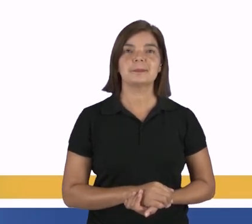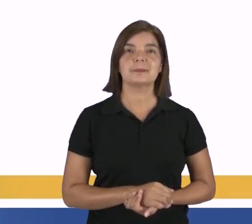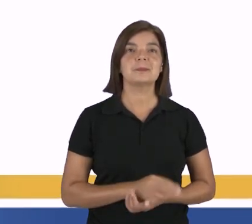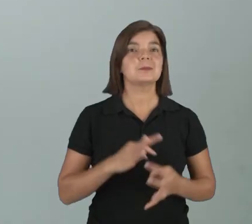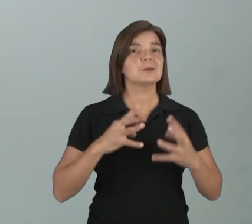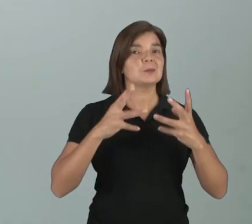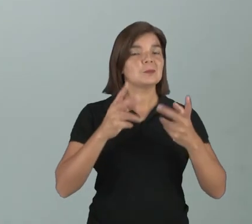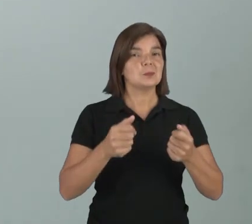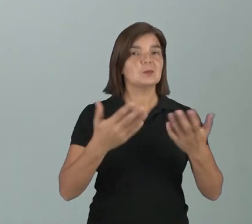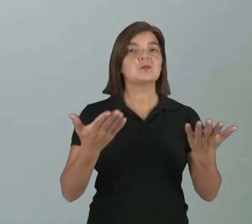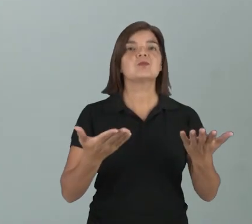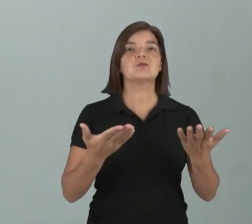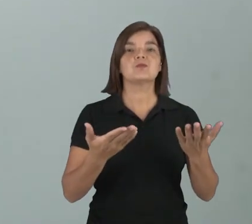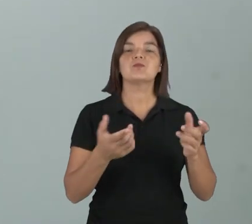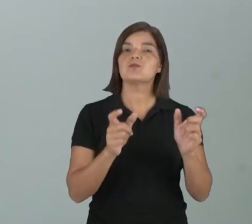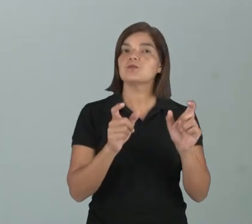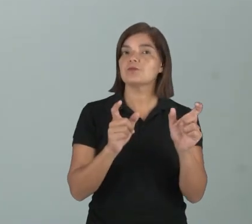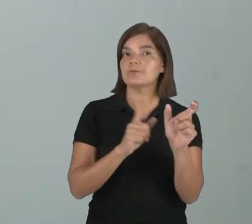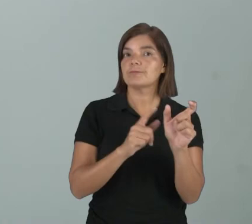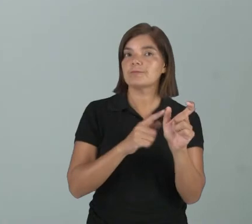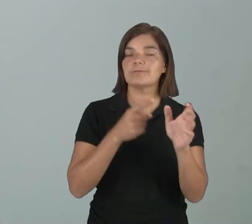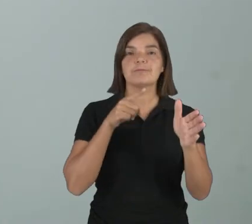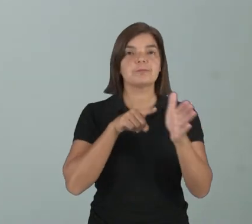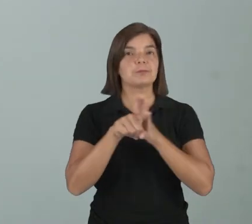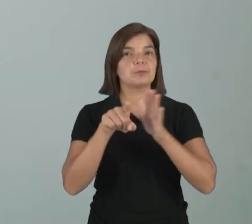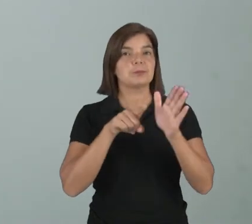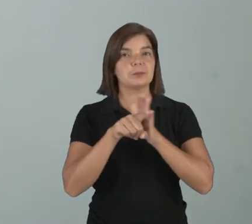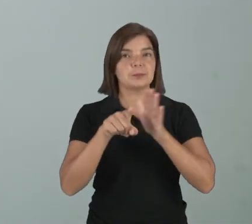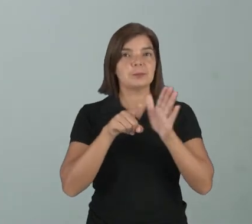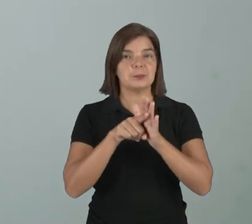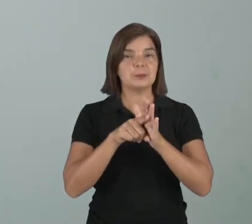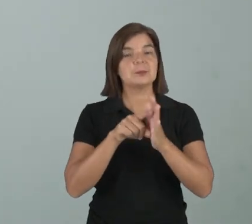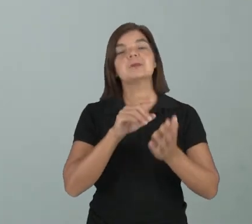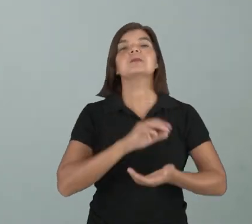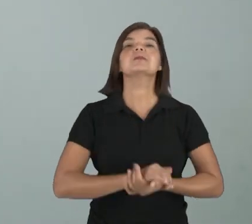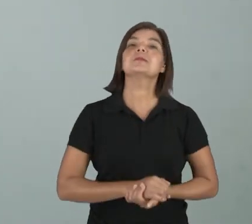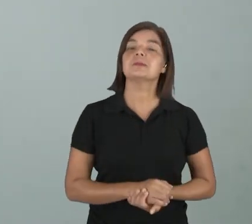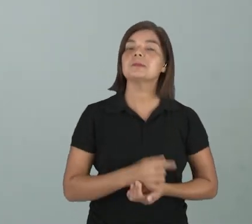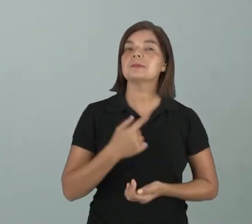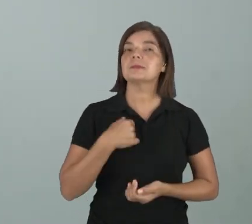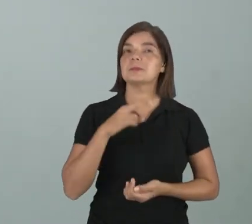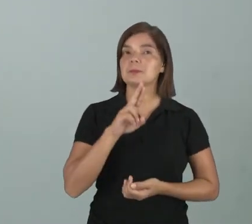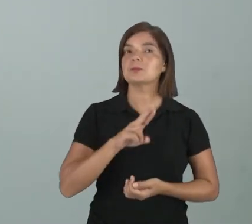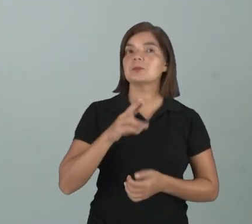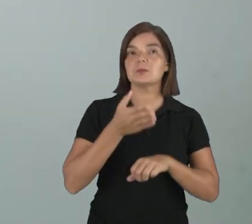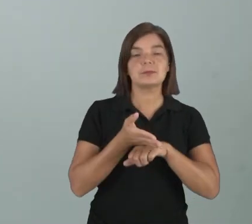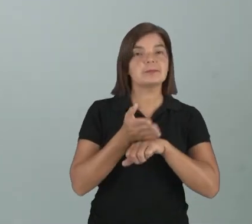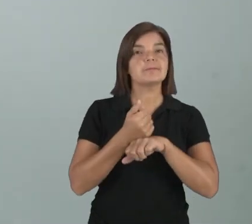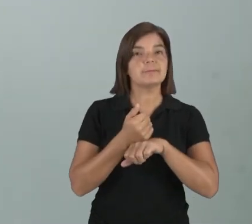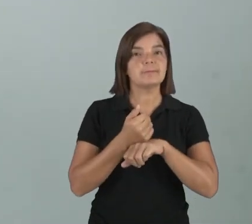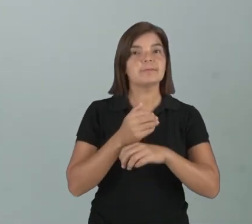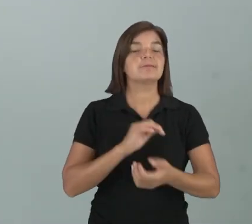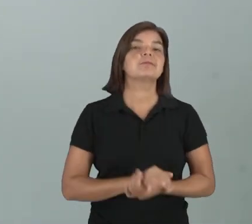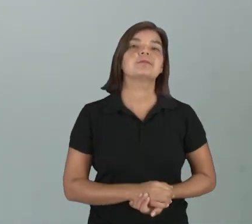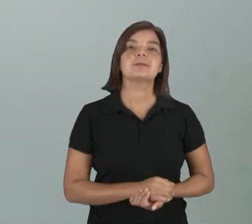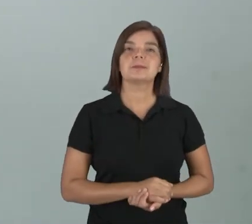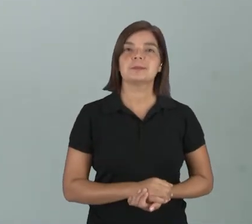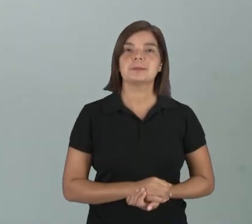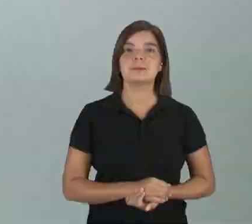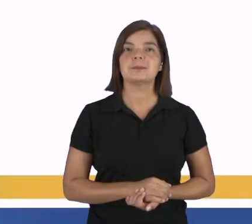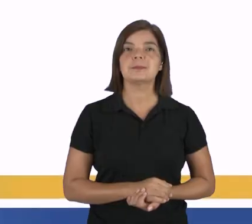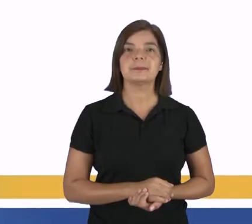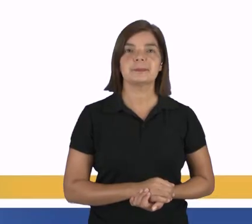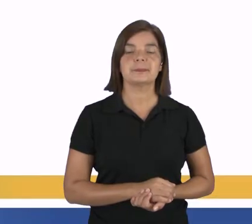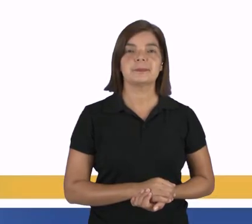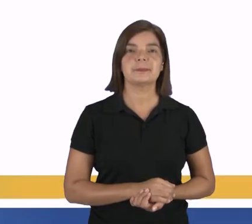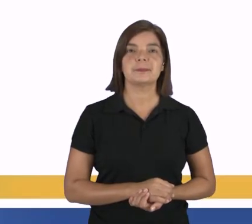todas essas conexões de perguntas, os W8 questions que a gente chama, vem antes, tá? What,